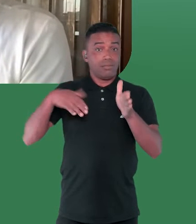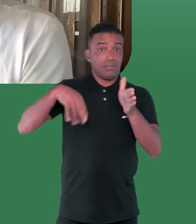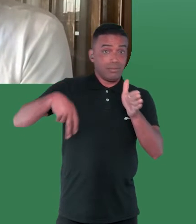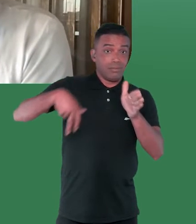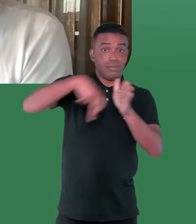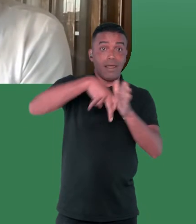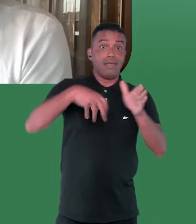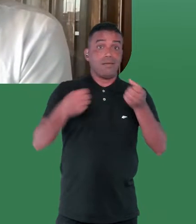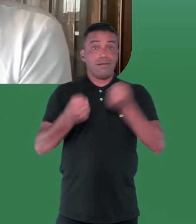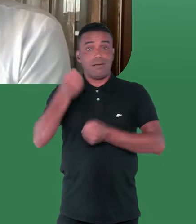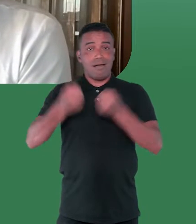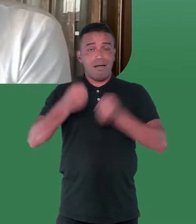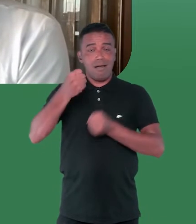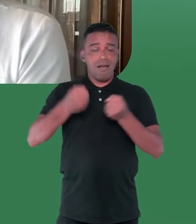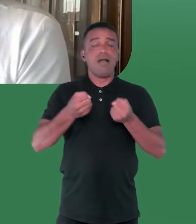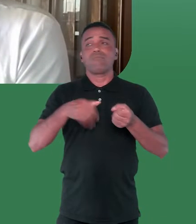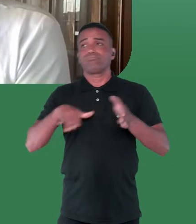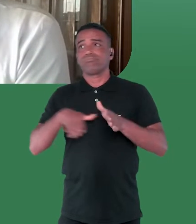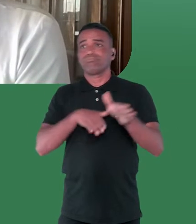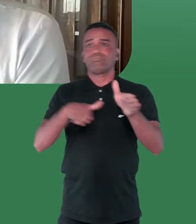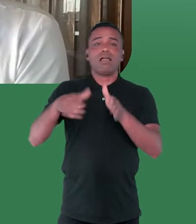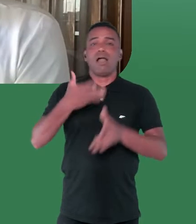no caminho, voltando, almoçando,